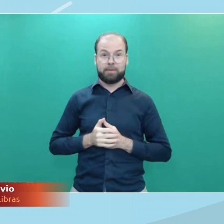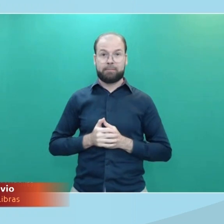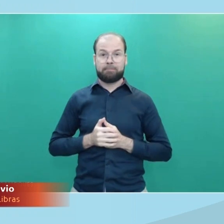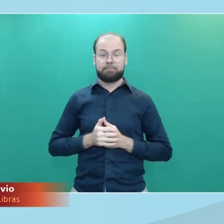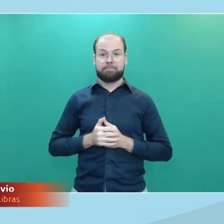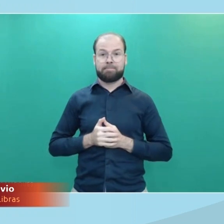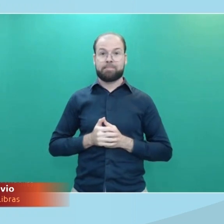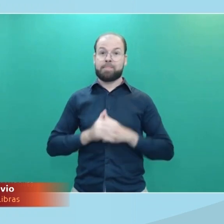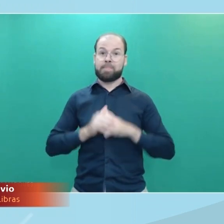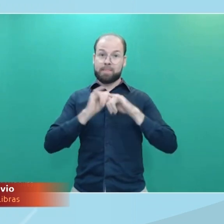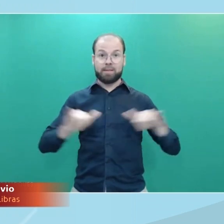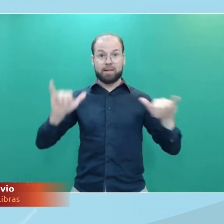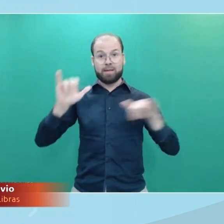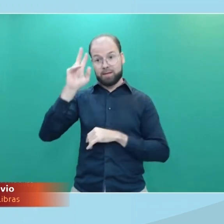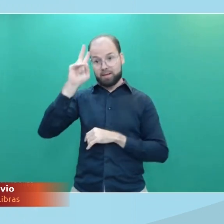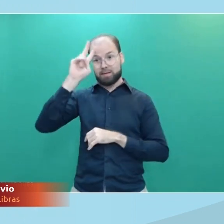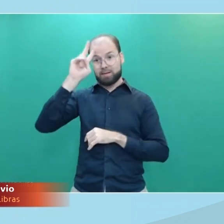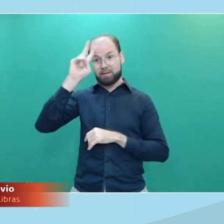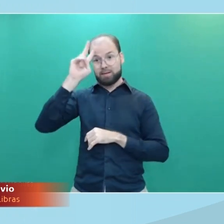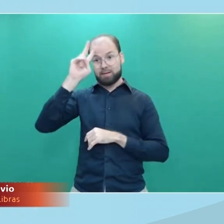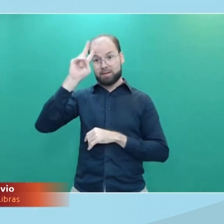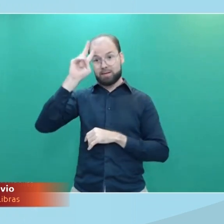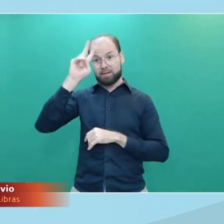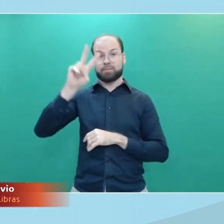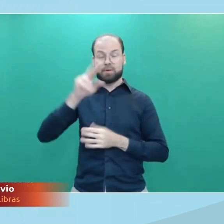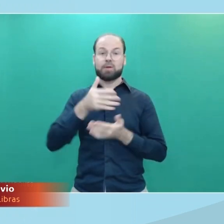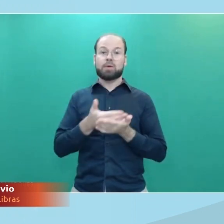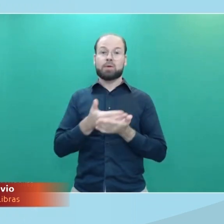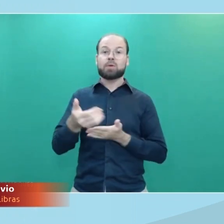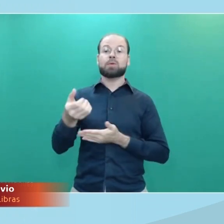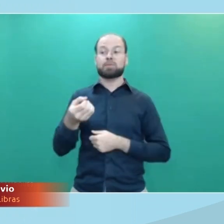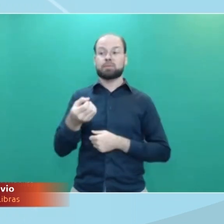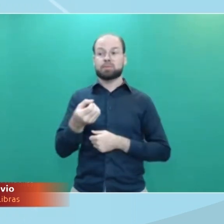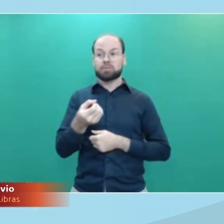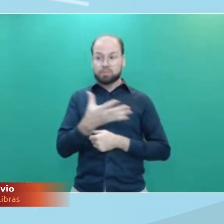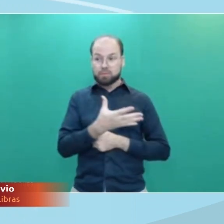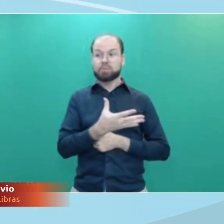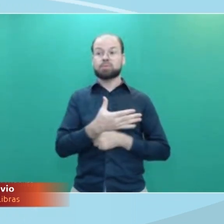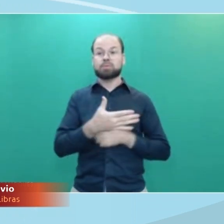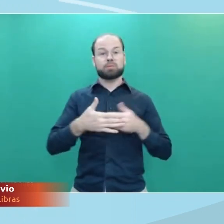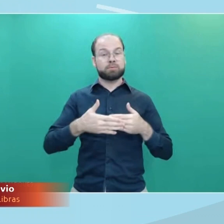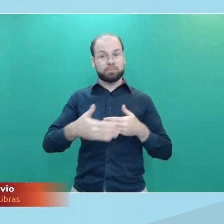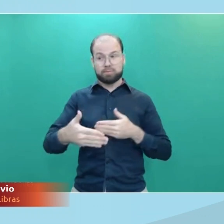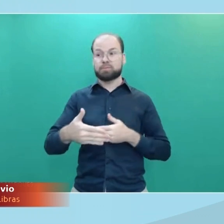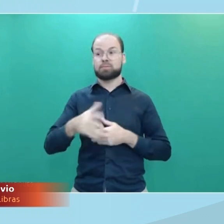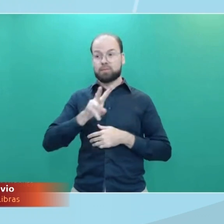quero só lembrar vocês, quase iniciando uma nova etapa. Nós vamos voltar a ser um